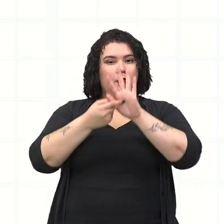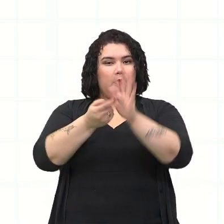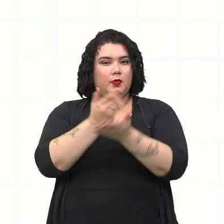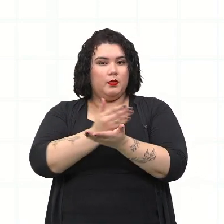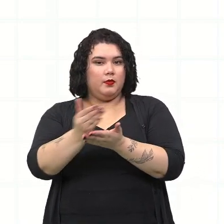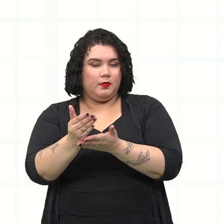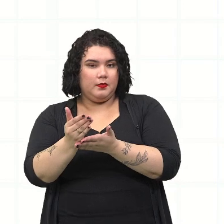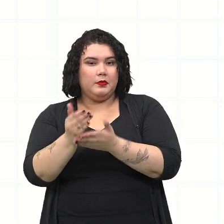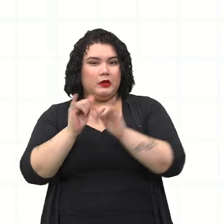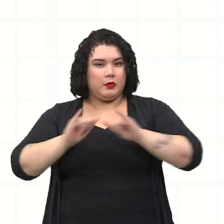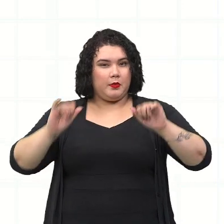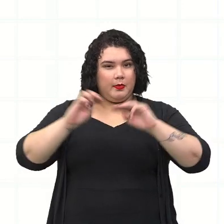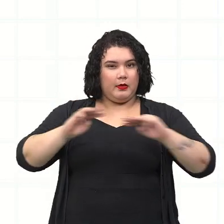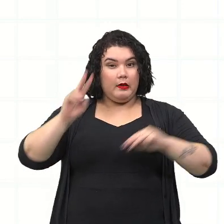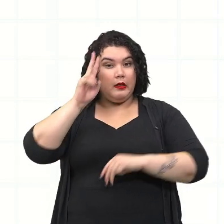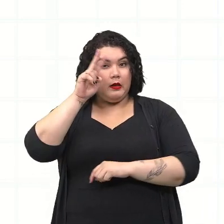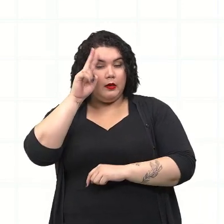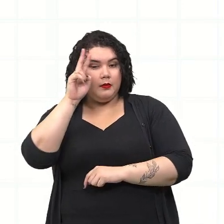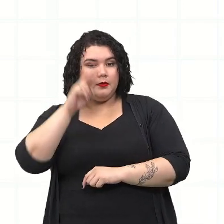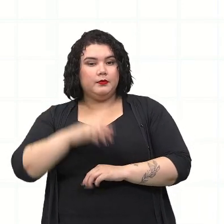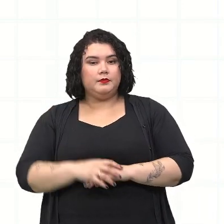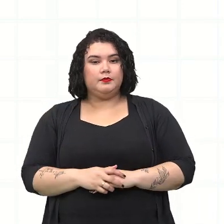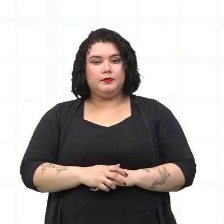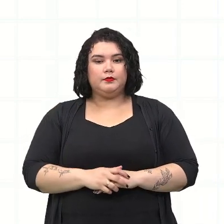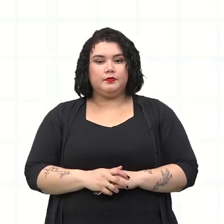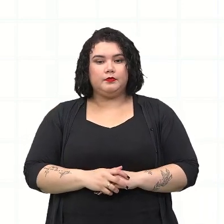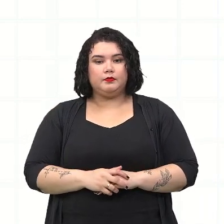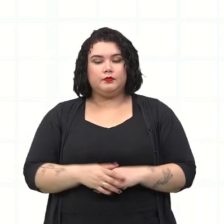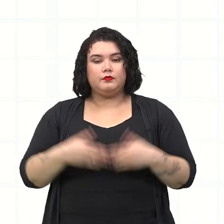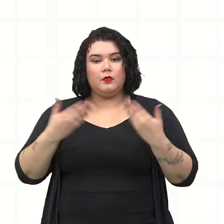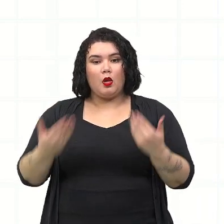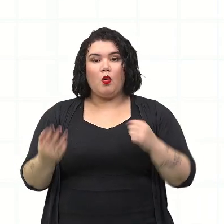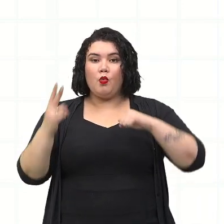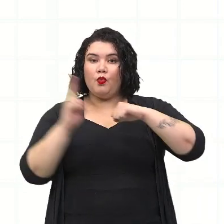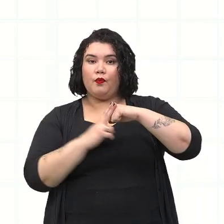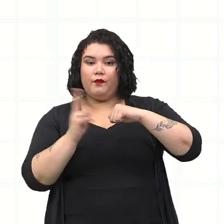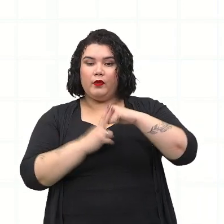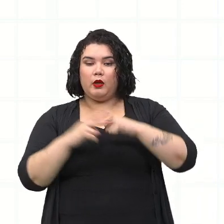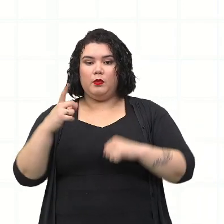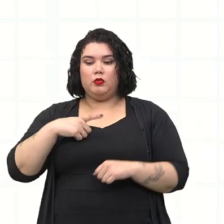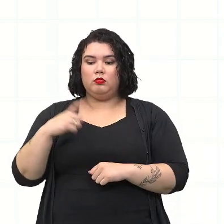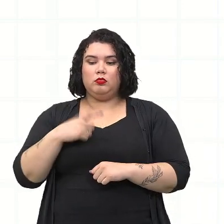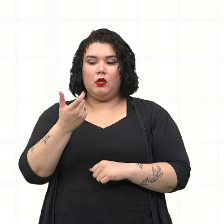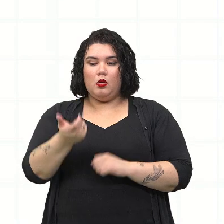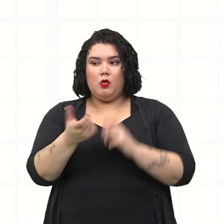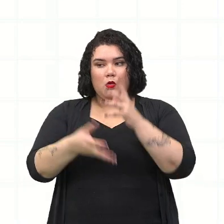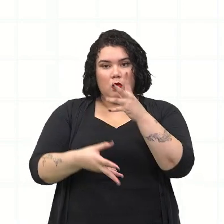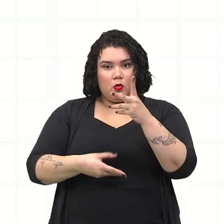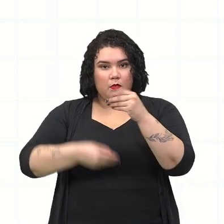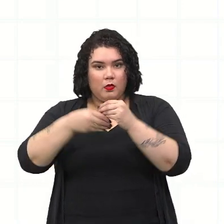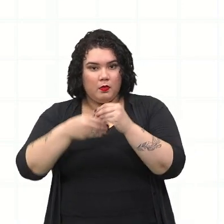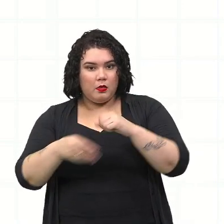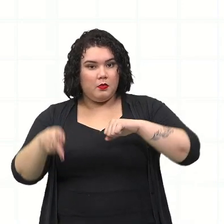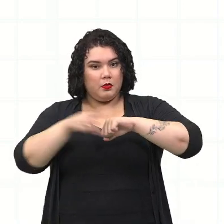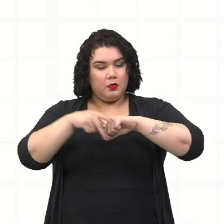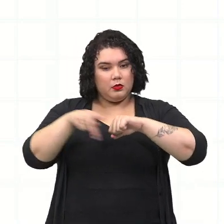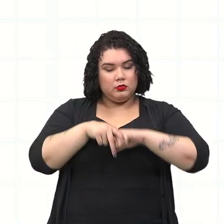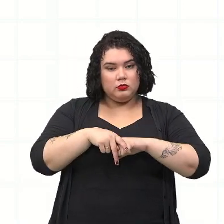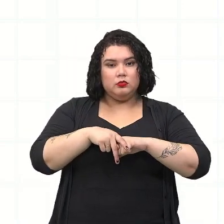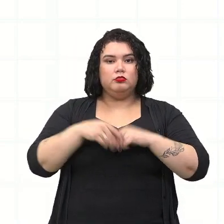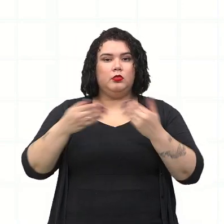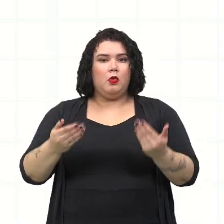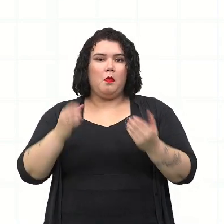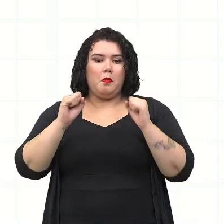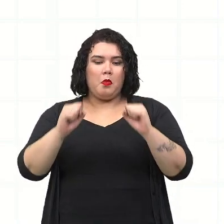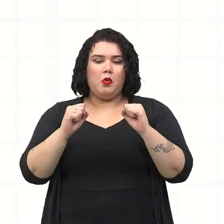naquela propaganda. Então, novamente, quando um verbo é complementado por um termo iniciado por preposição, que pode ser um objeto